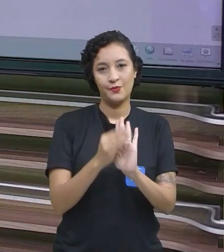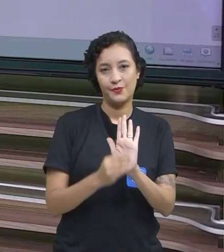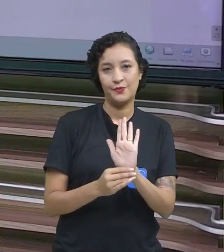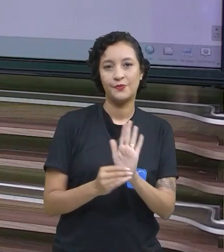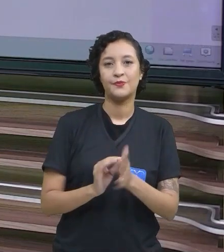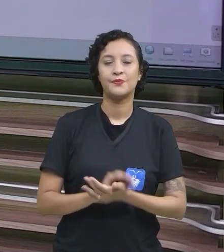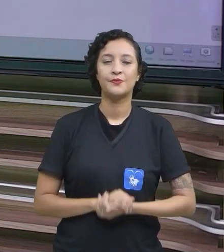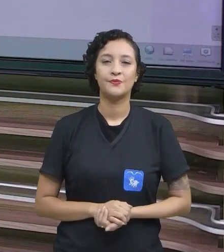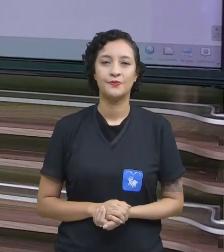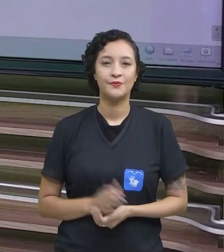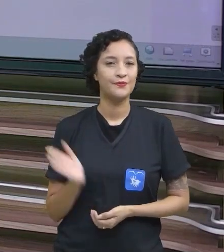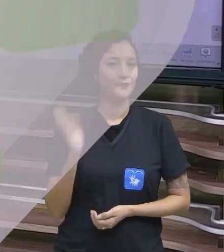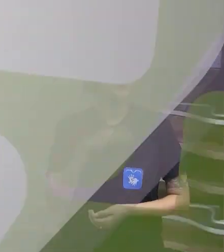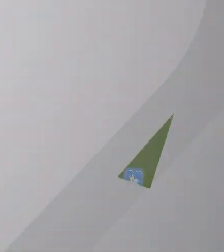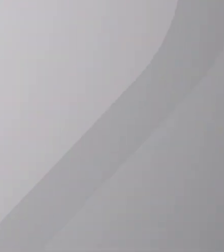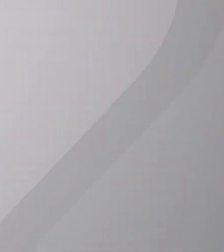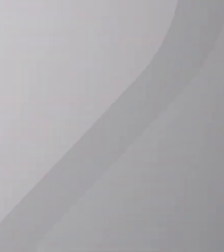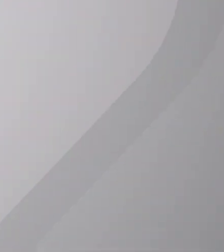conteúdo. Vamos lá?